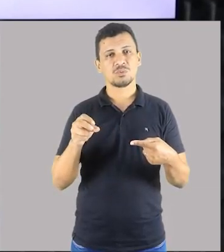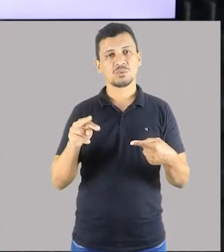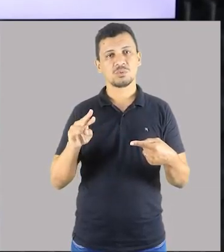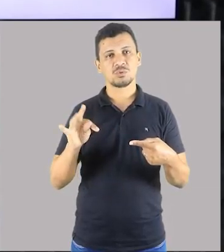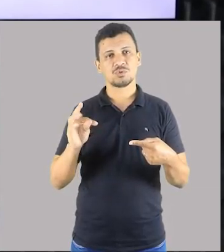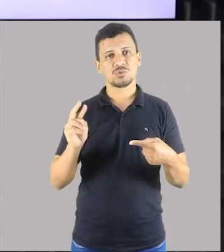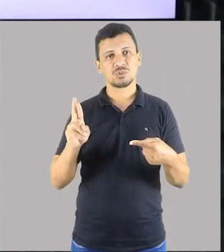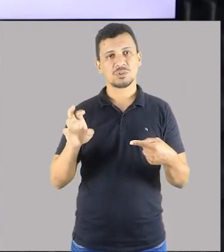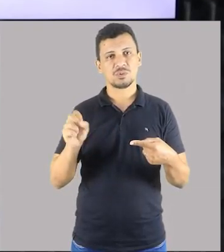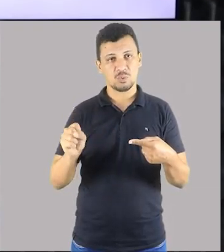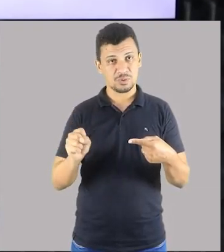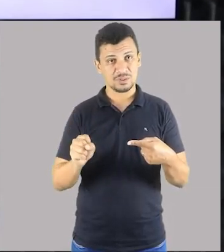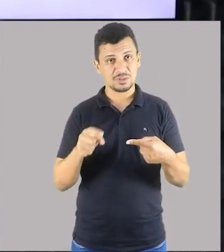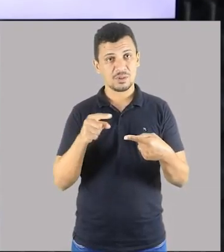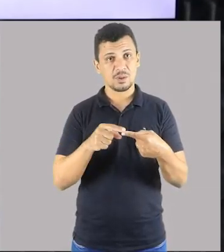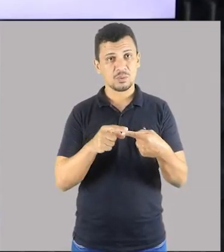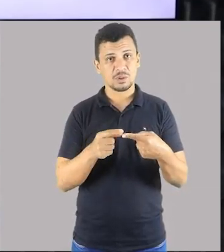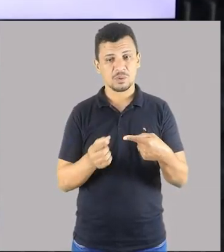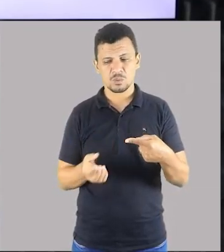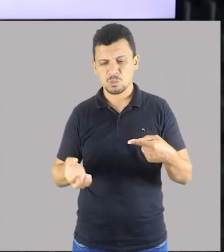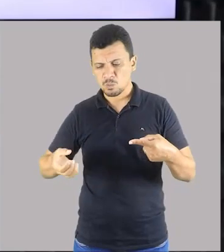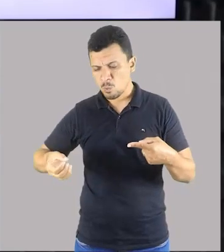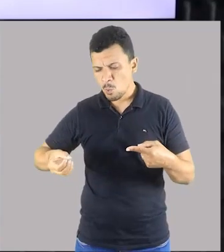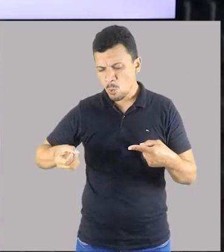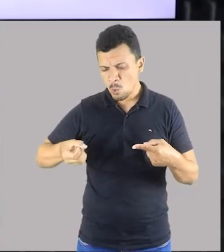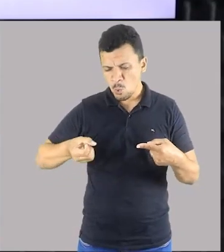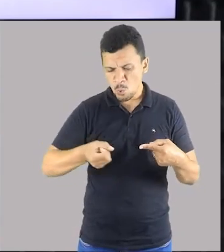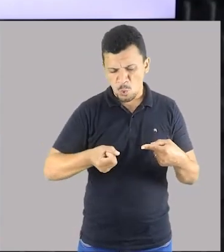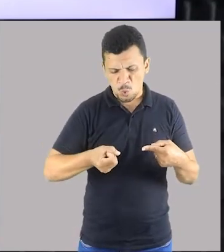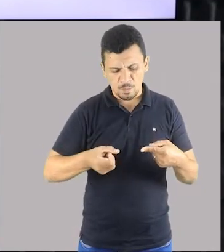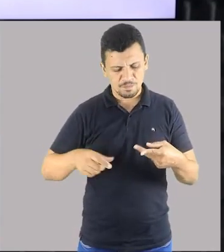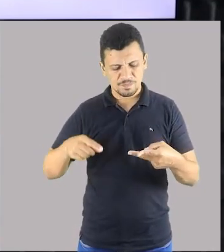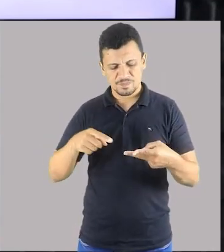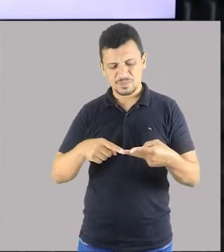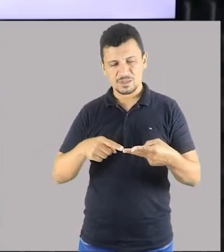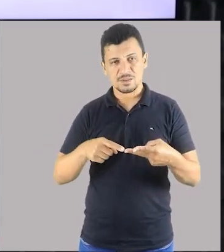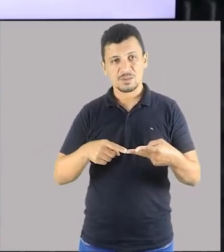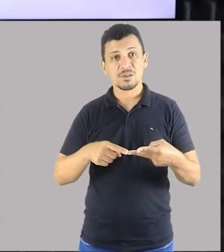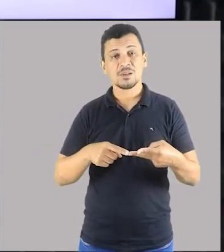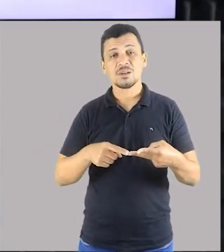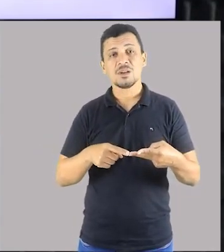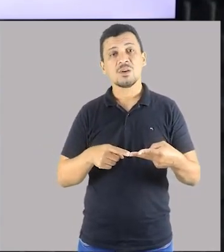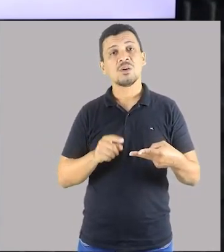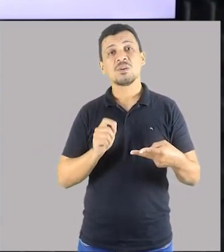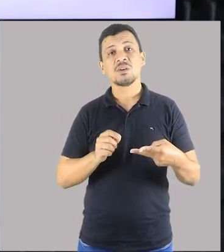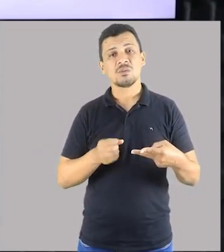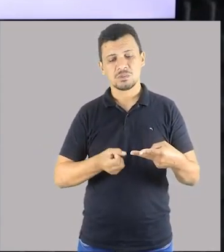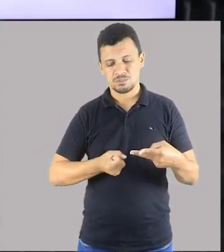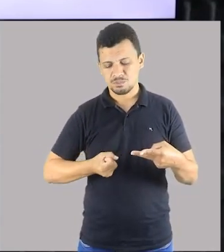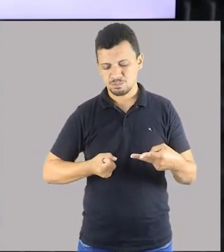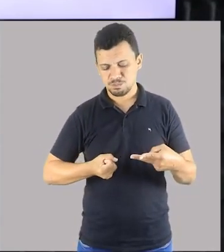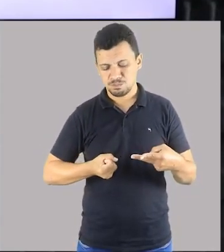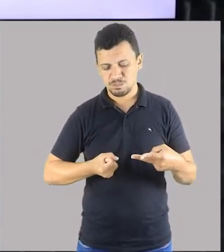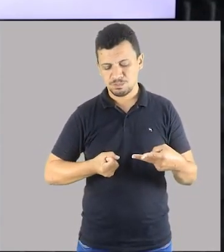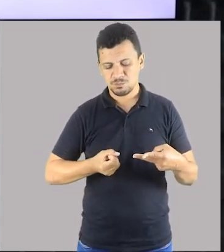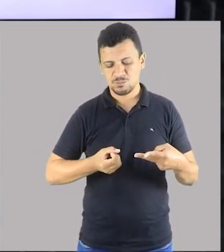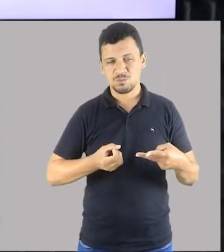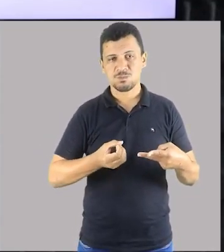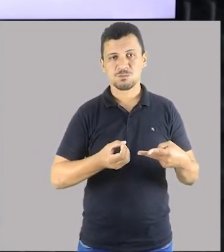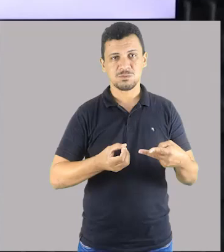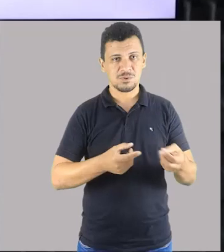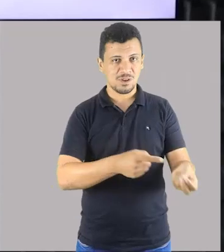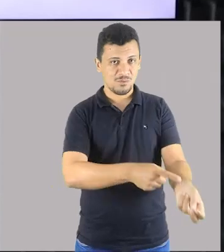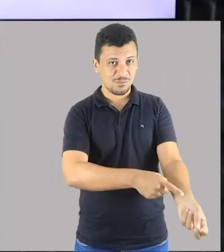vaso se contraia, e são os agentes vasodilatadores, que faz com que esse vaso